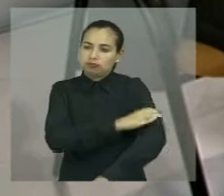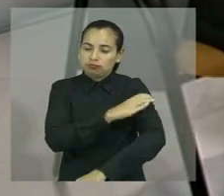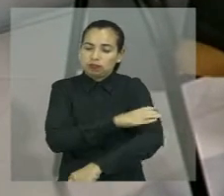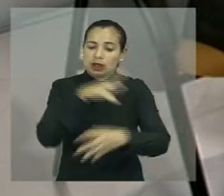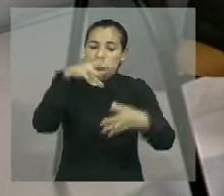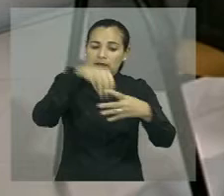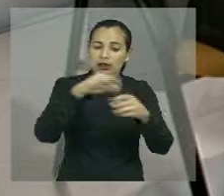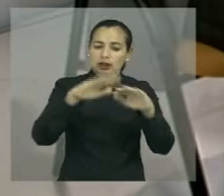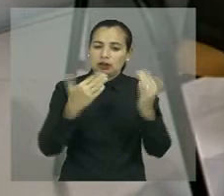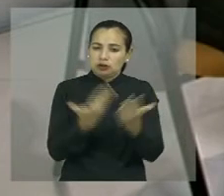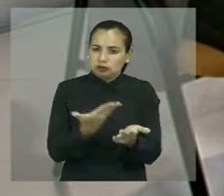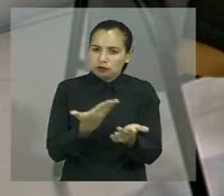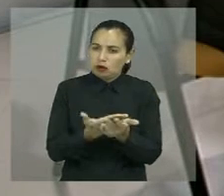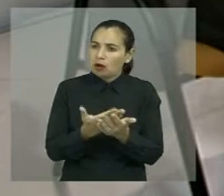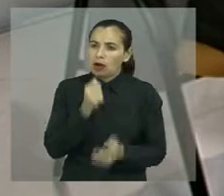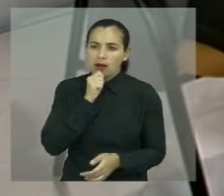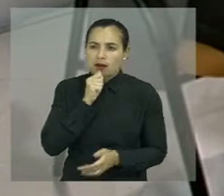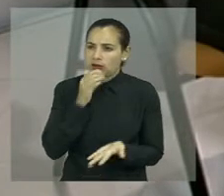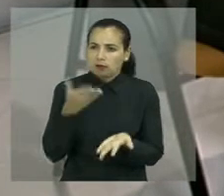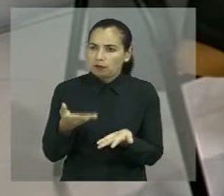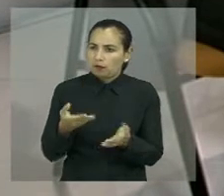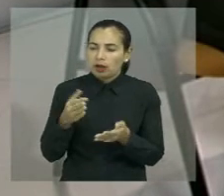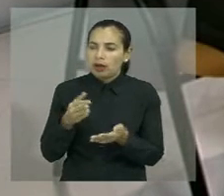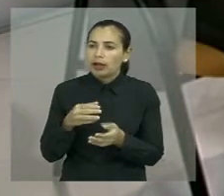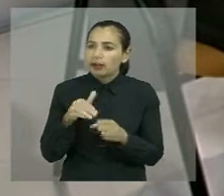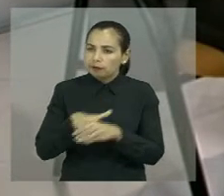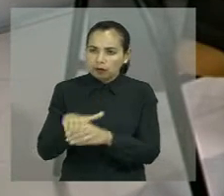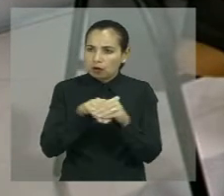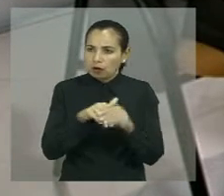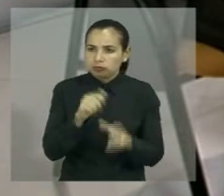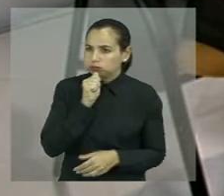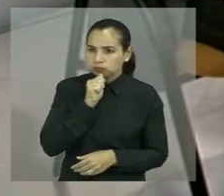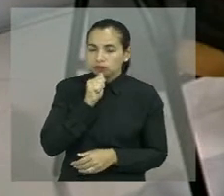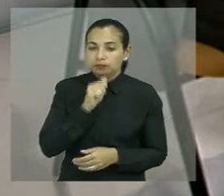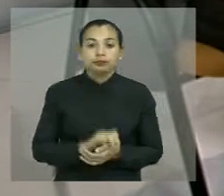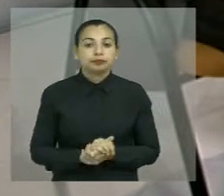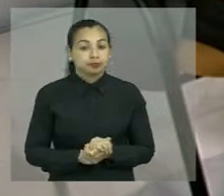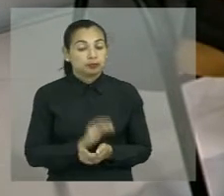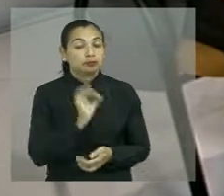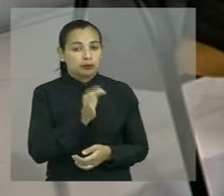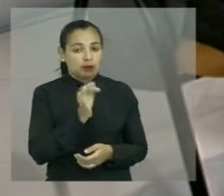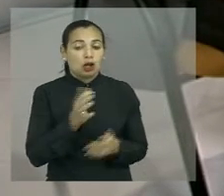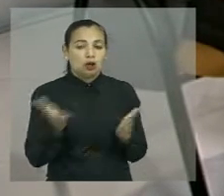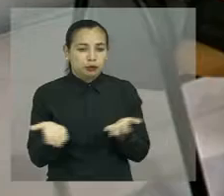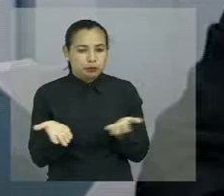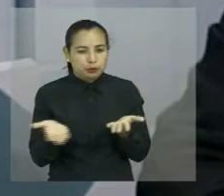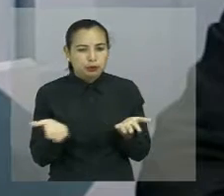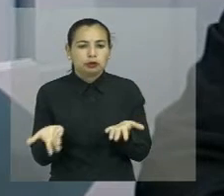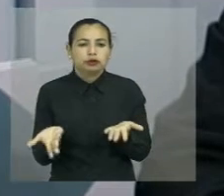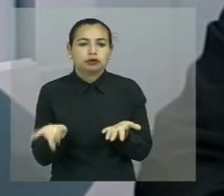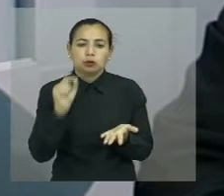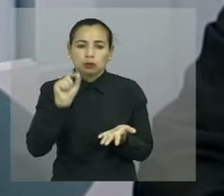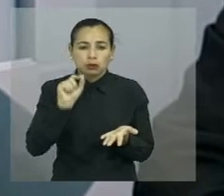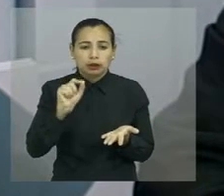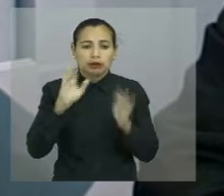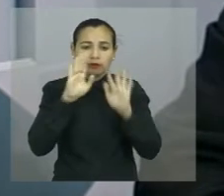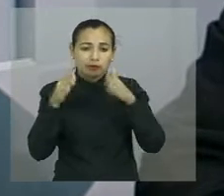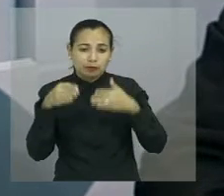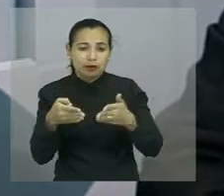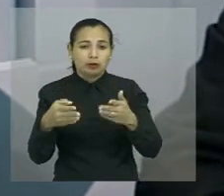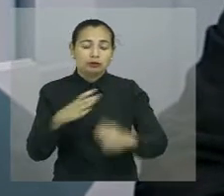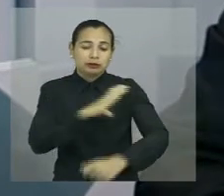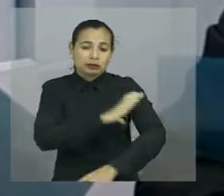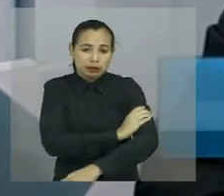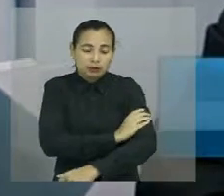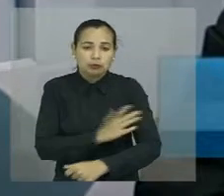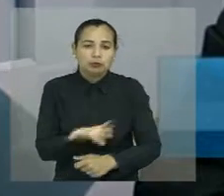ainda não foi votado, né? Exatamente. Nessa questão de segurança, que hoje é um eixo que não